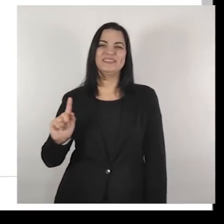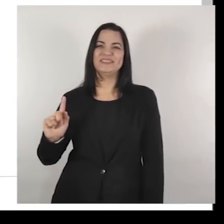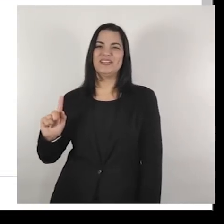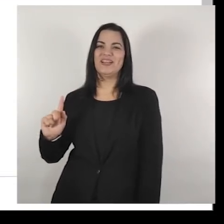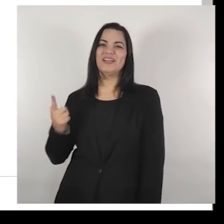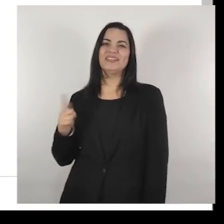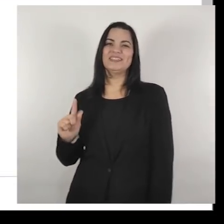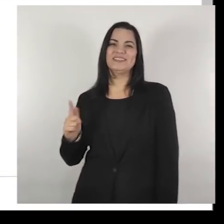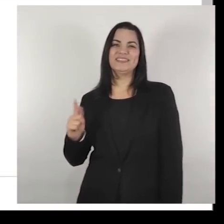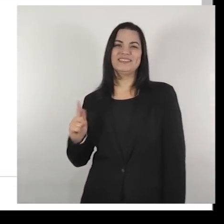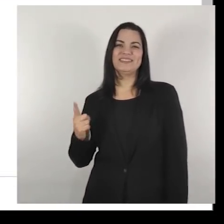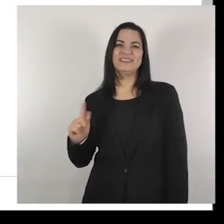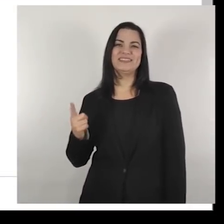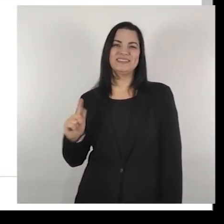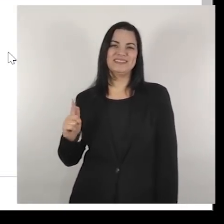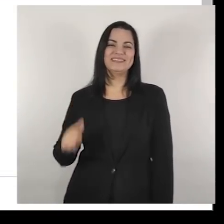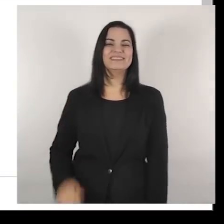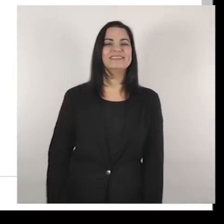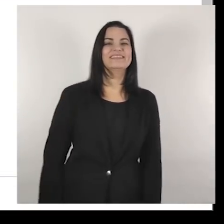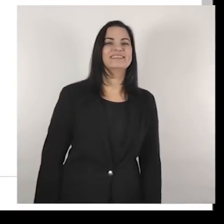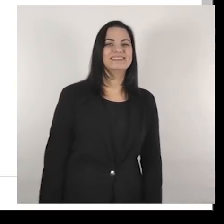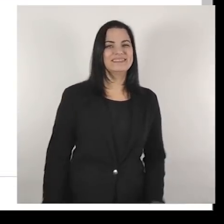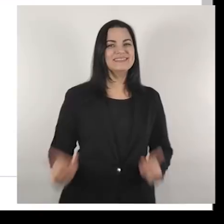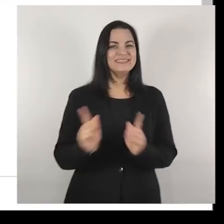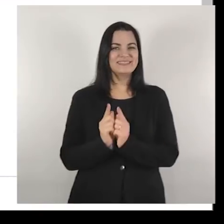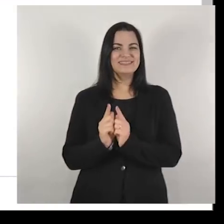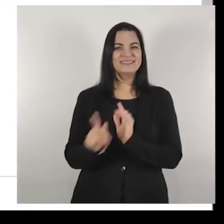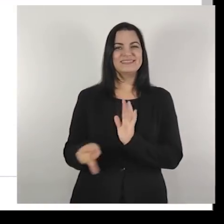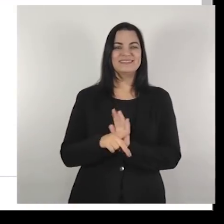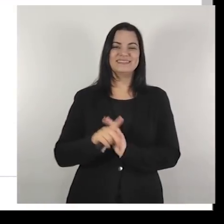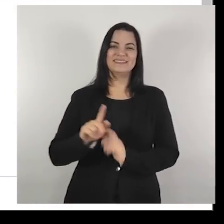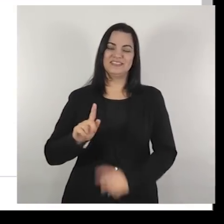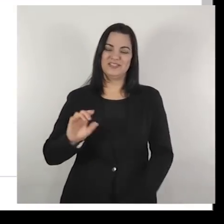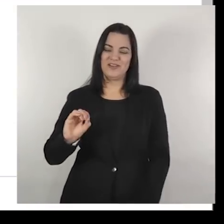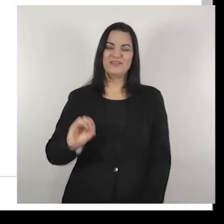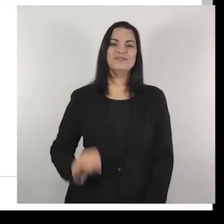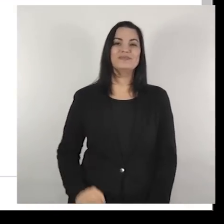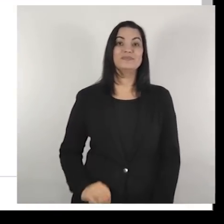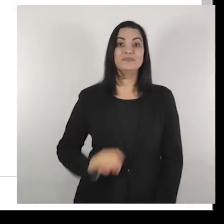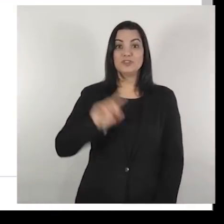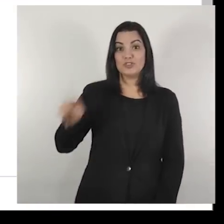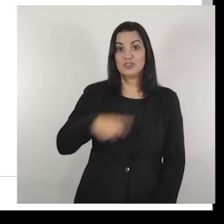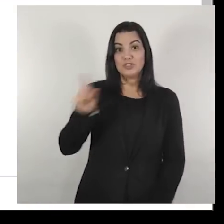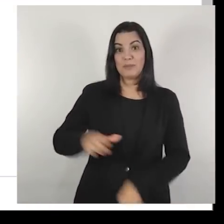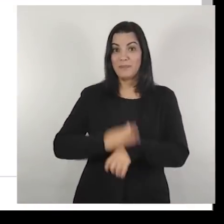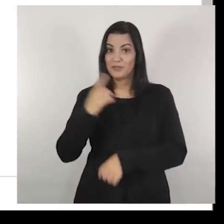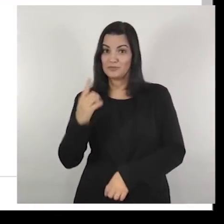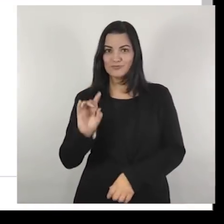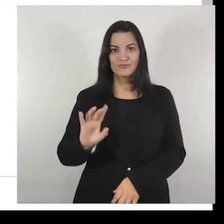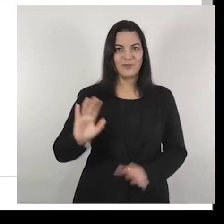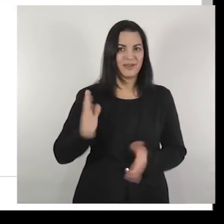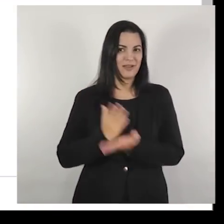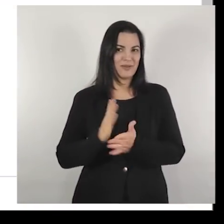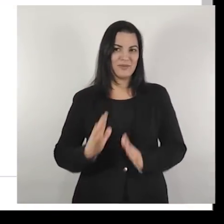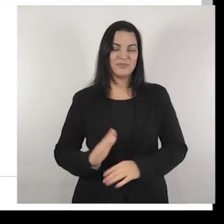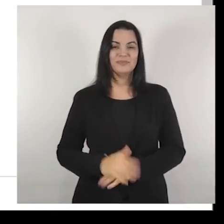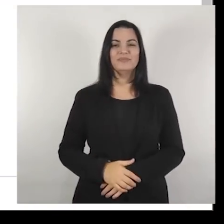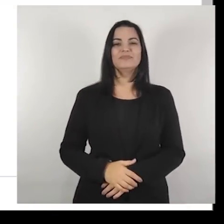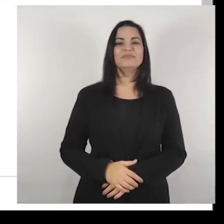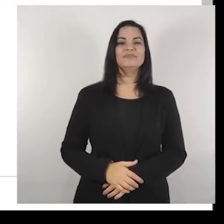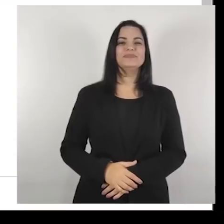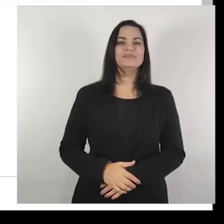Goiás. GO é a sigla de Goiás. Vou girar só mais uma, tá bom? Aí semana que vem a